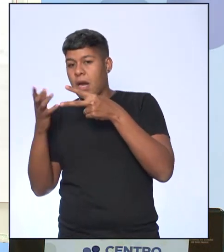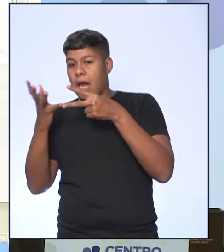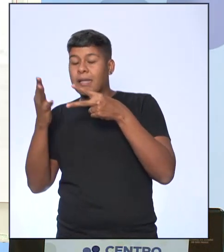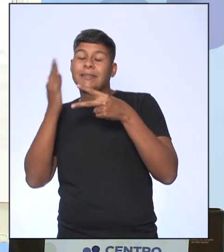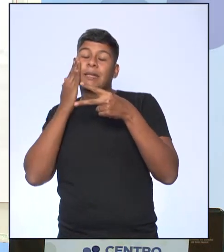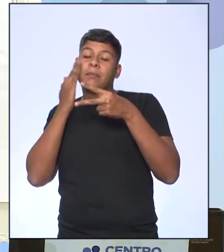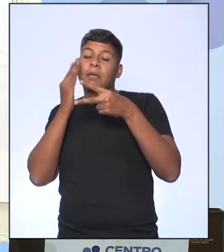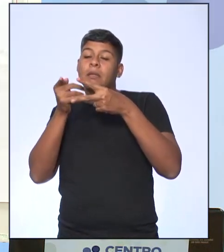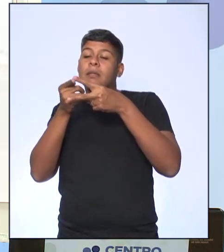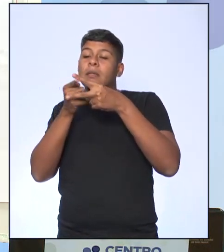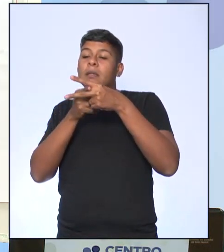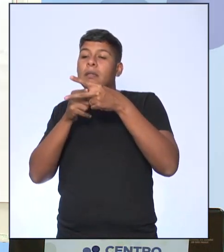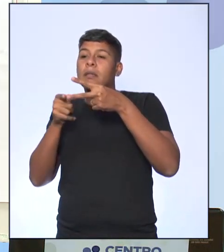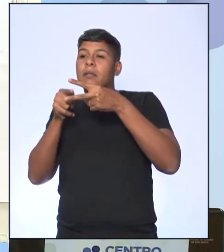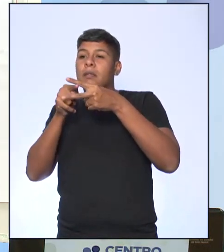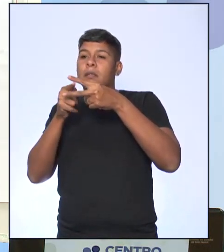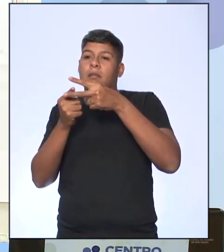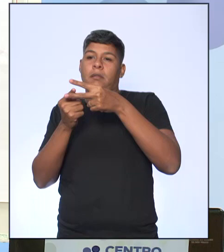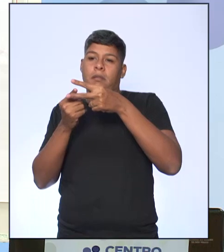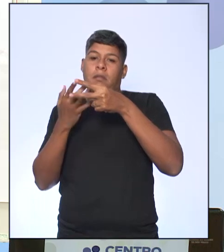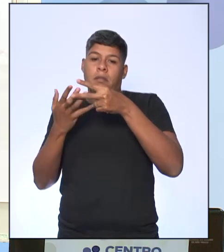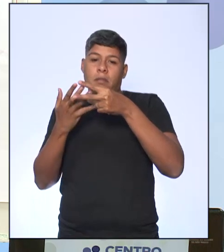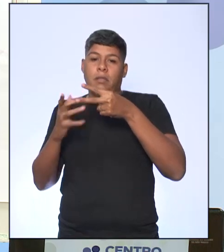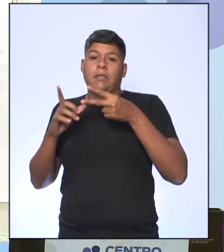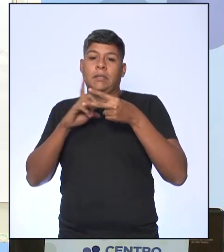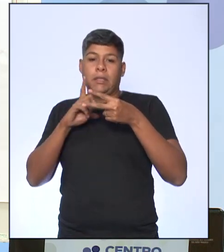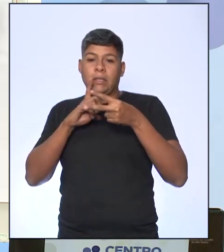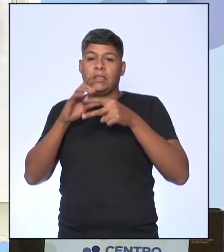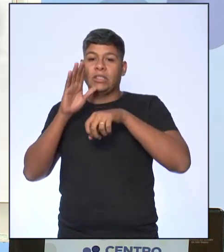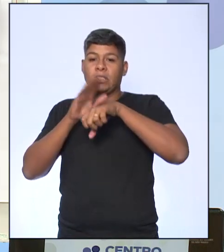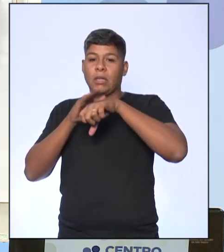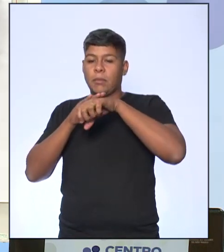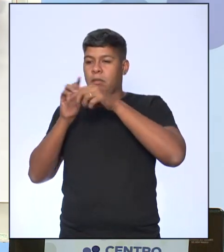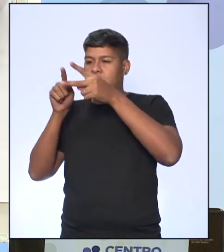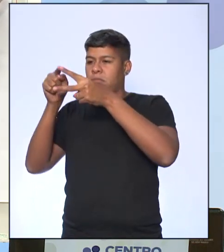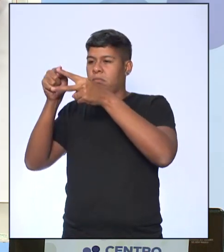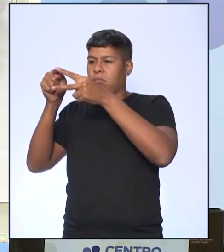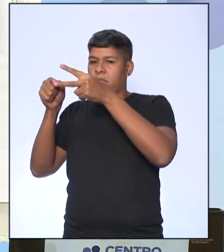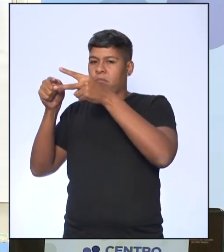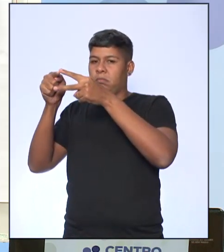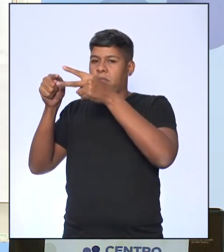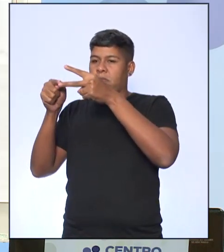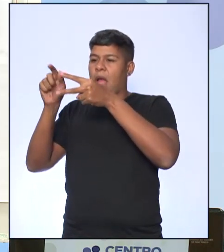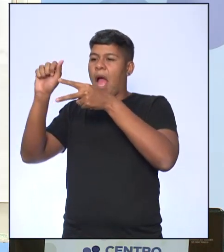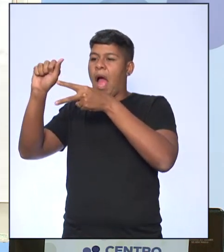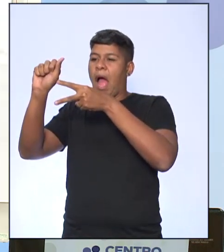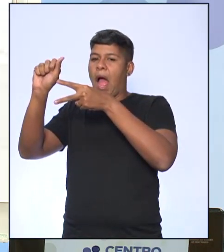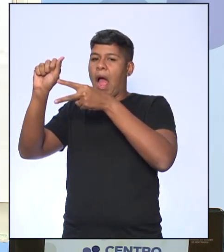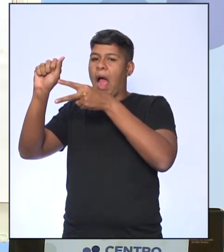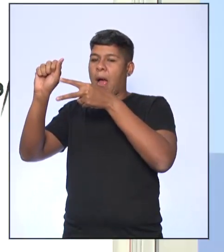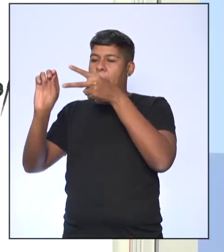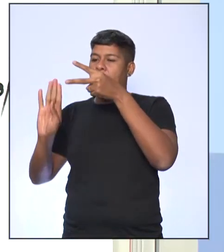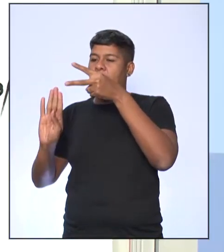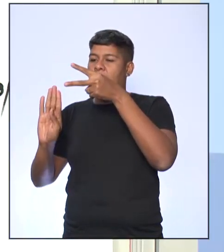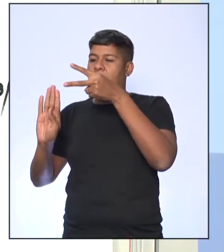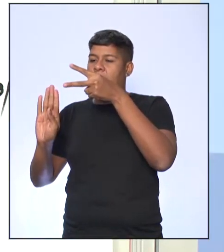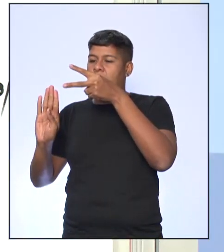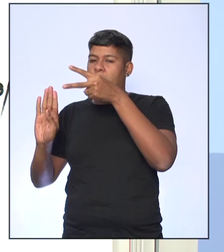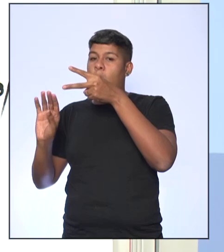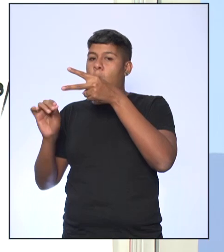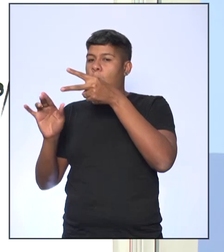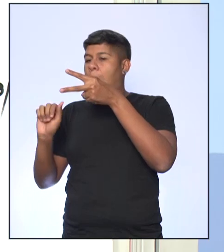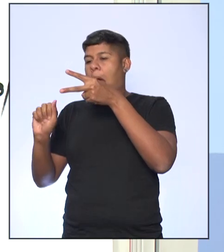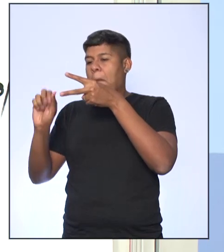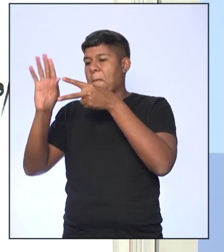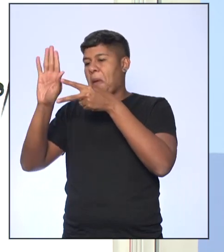ângulo aqui, ó. Esse ângulo. Então, eu tenho, vou chamar 2 pontos qualqueres, A e B aqui. 2